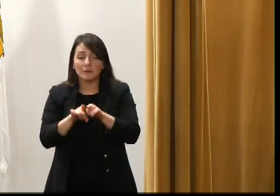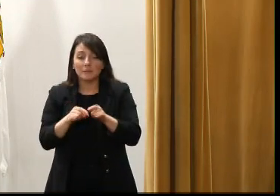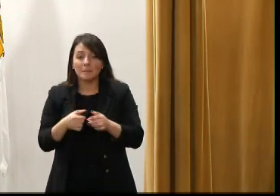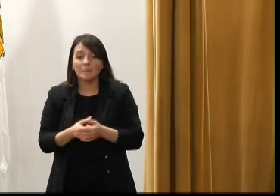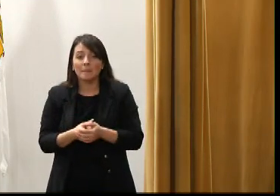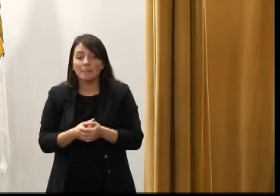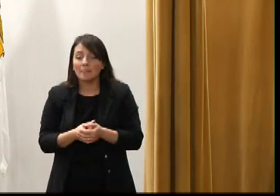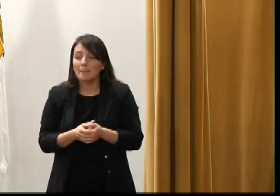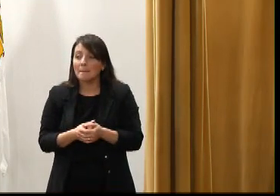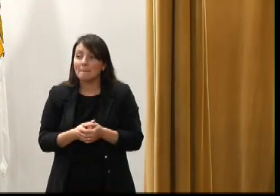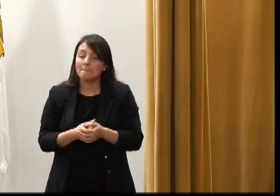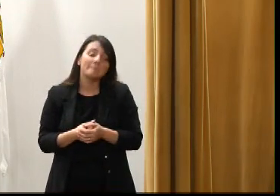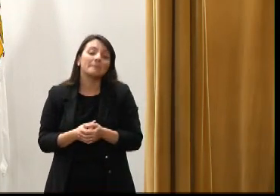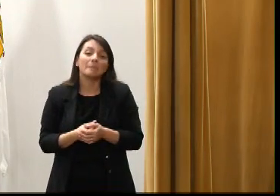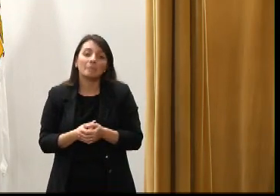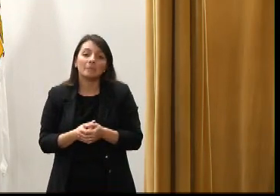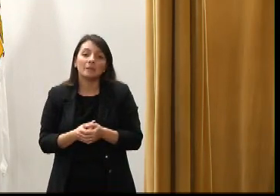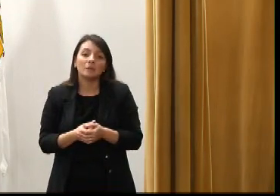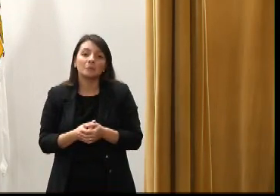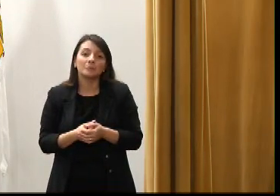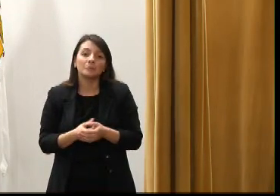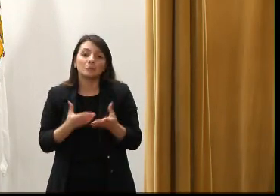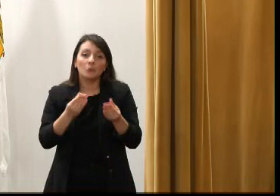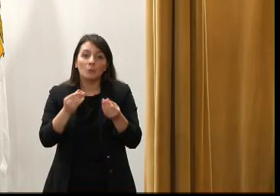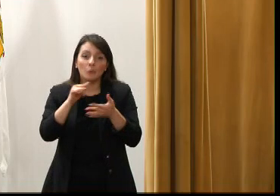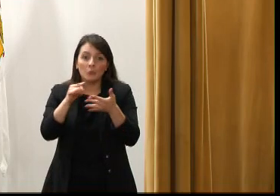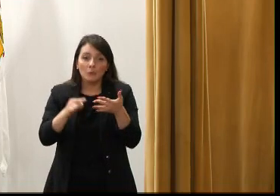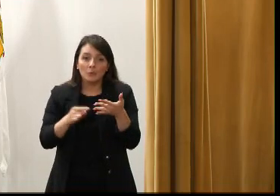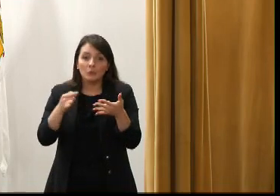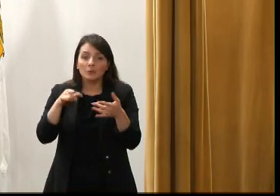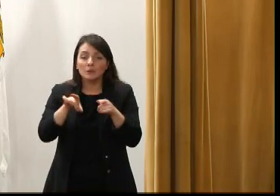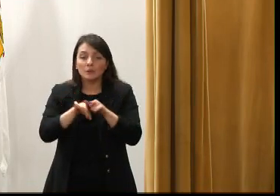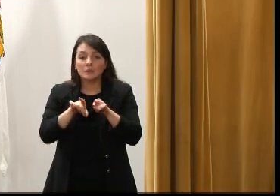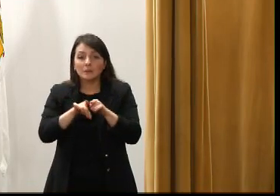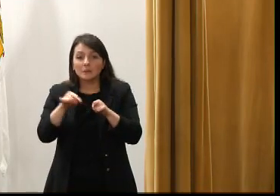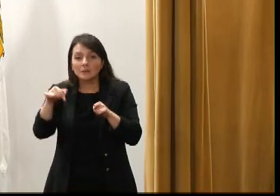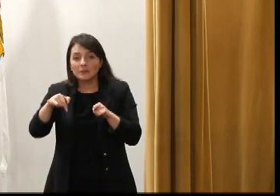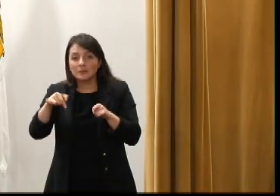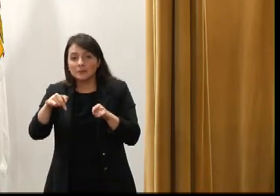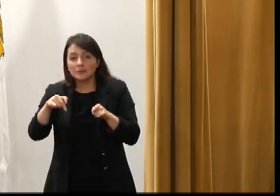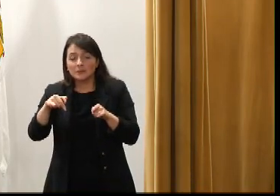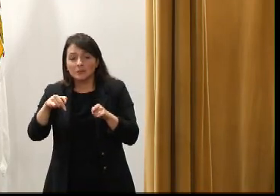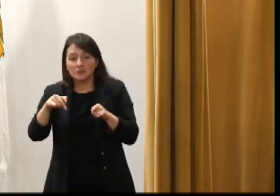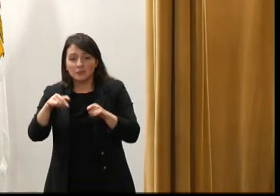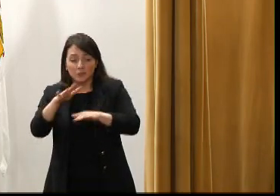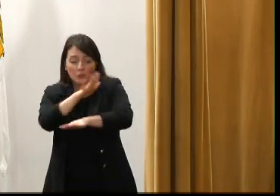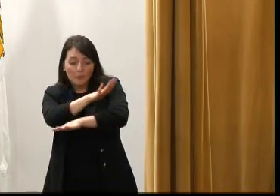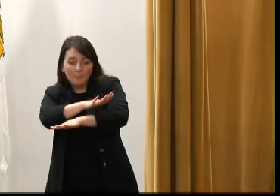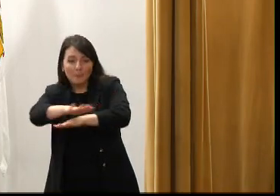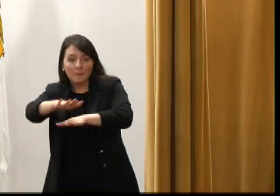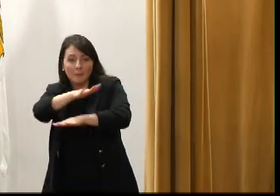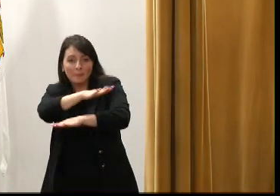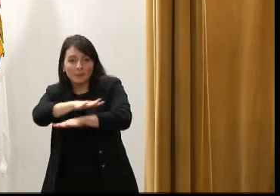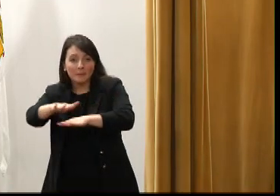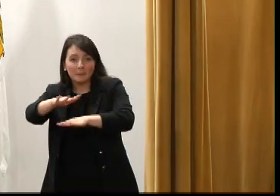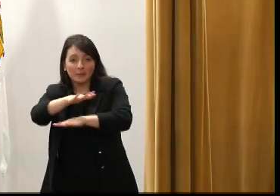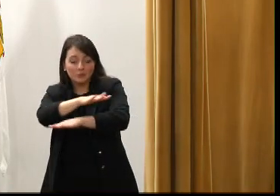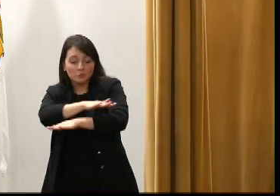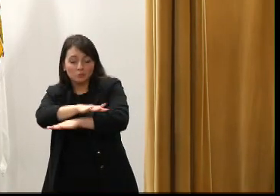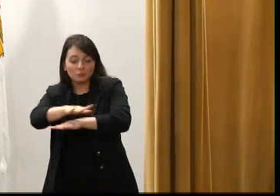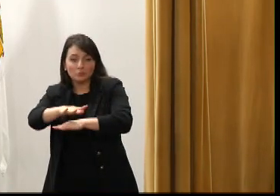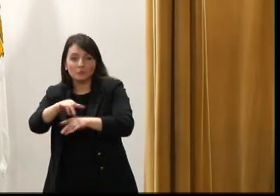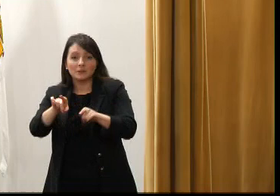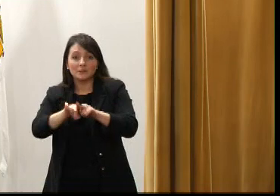depressão periférica, né? Com elementos do Planalto sul-rio-grandense e, né, na base de um